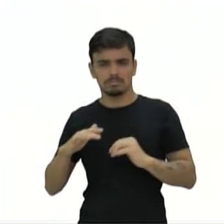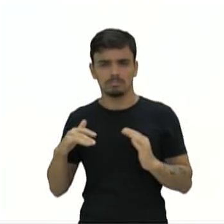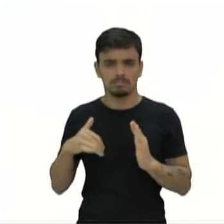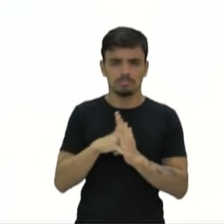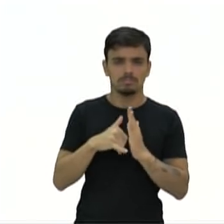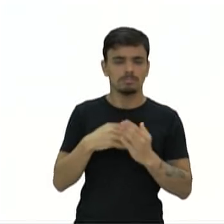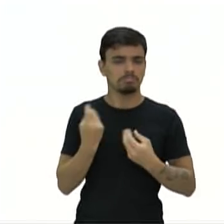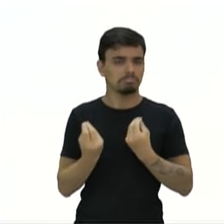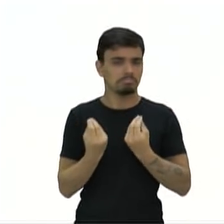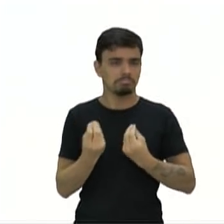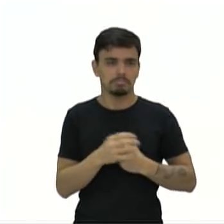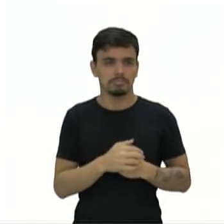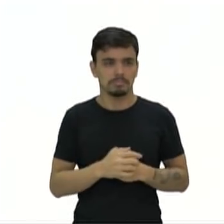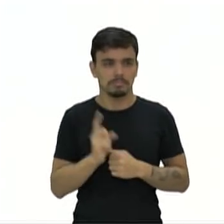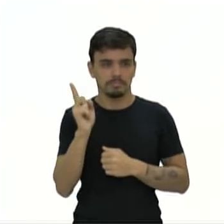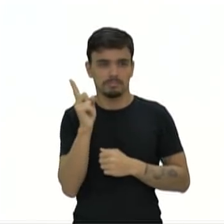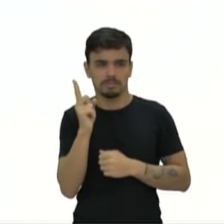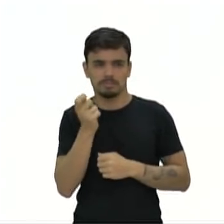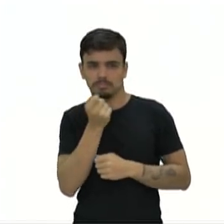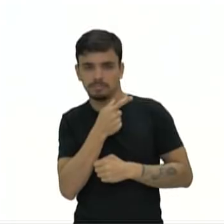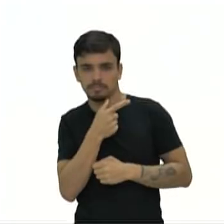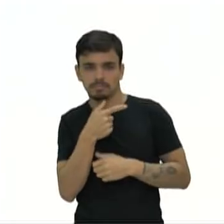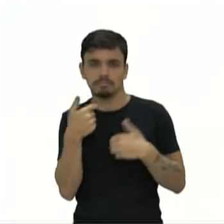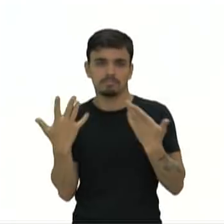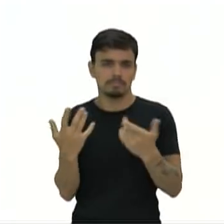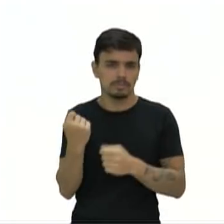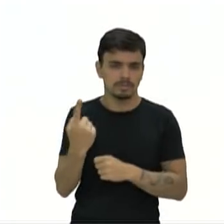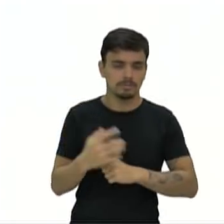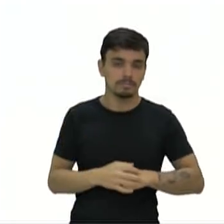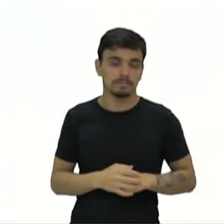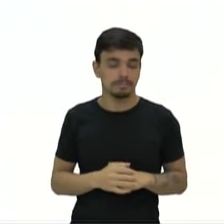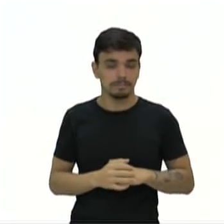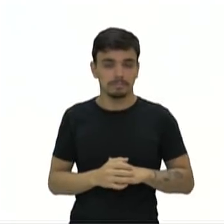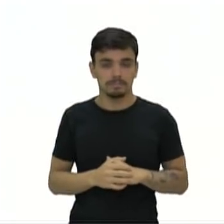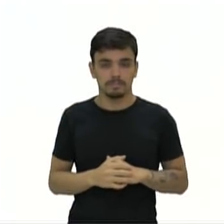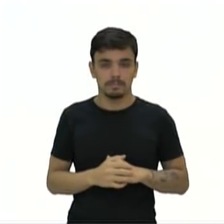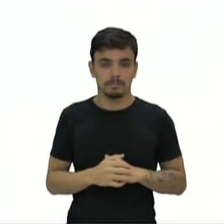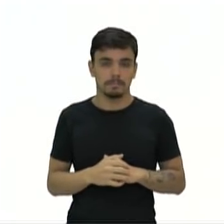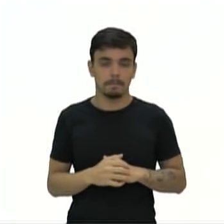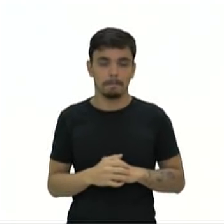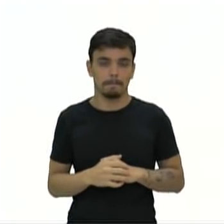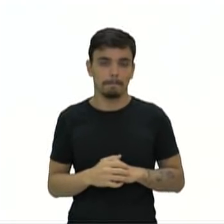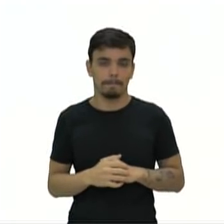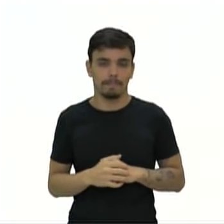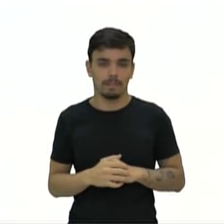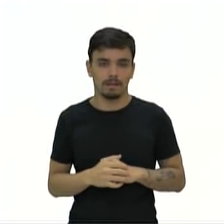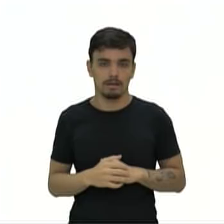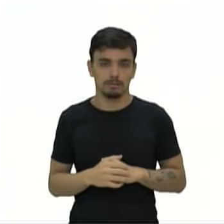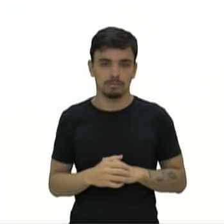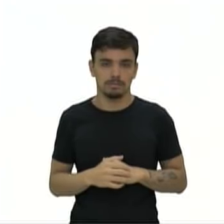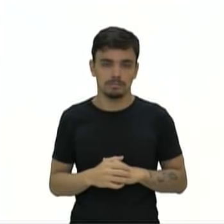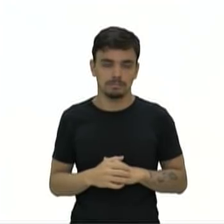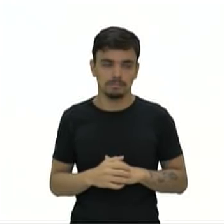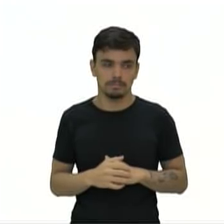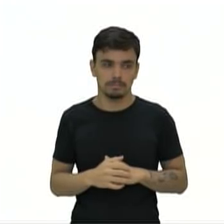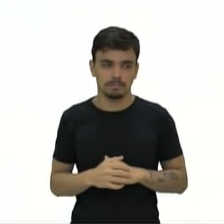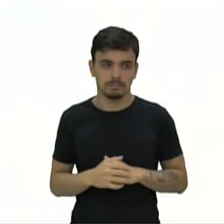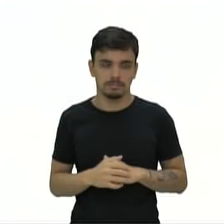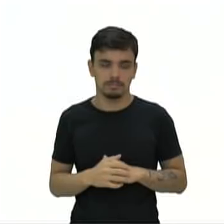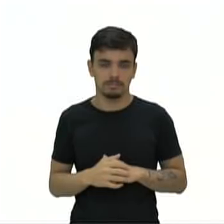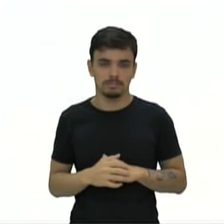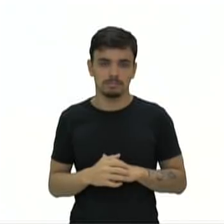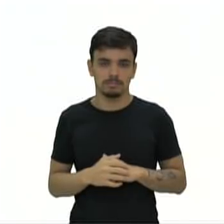é mais, sei lá, meio cômica, meio, sei lá, meio assustador também, né? Vamos lá. E